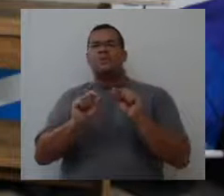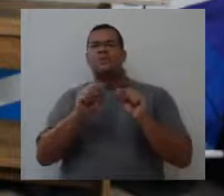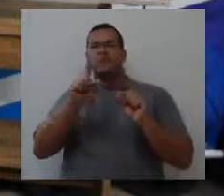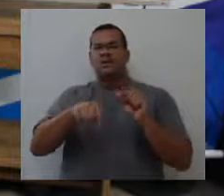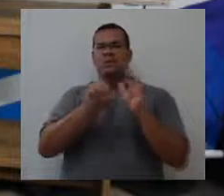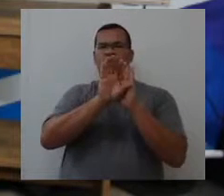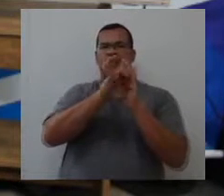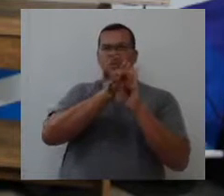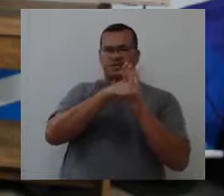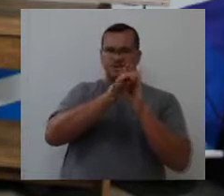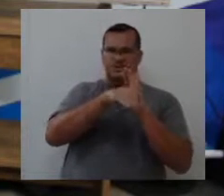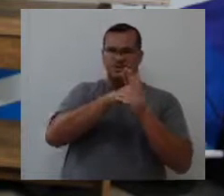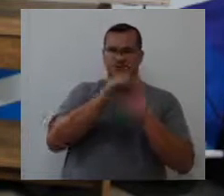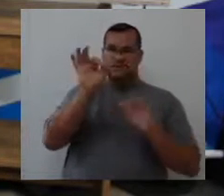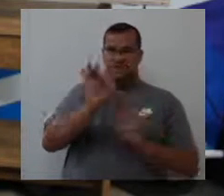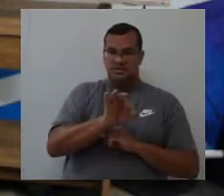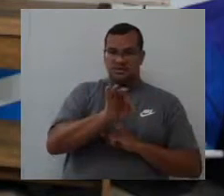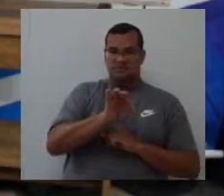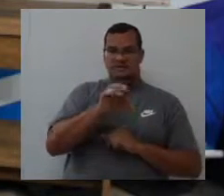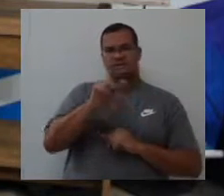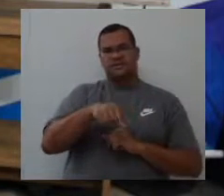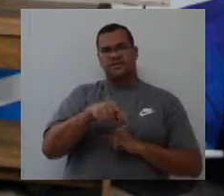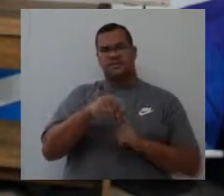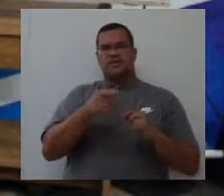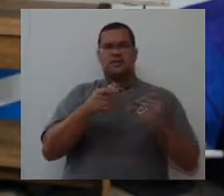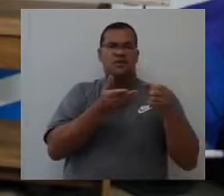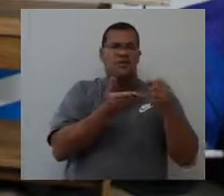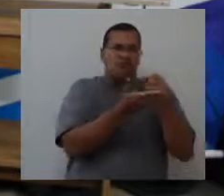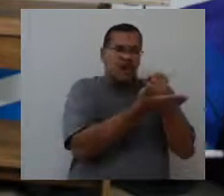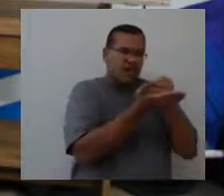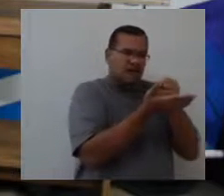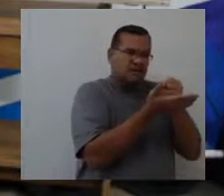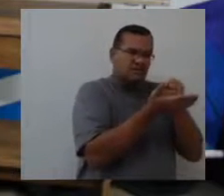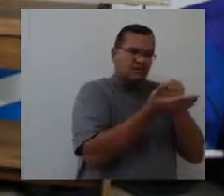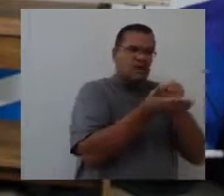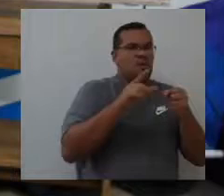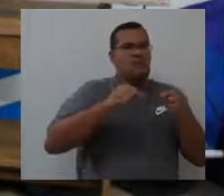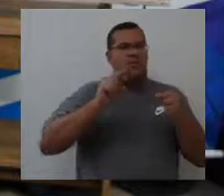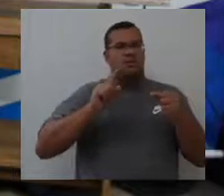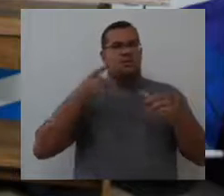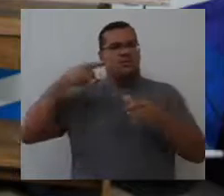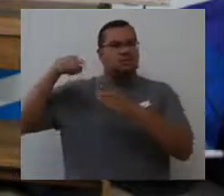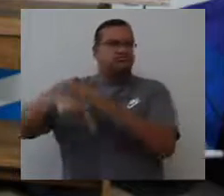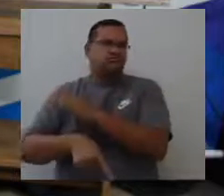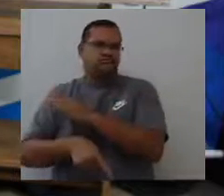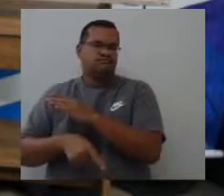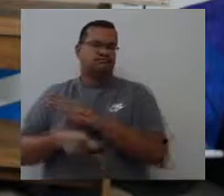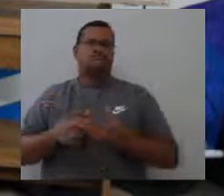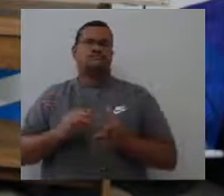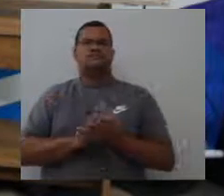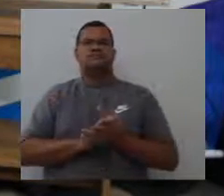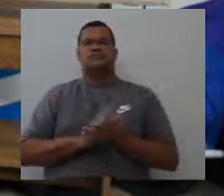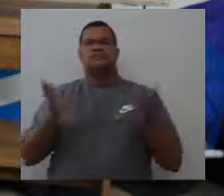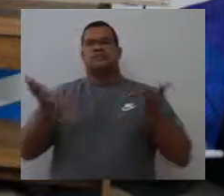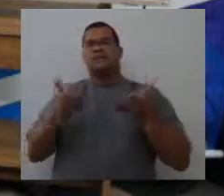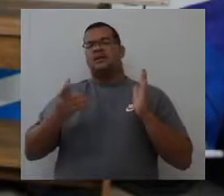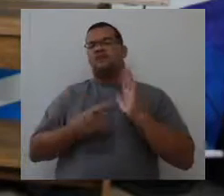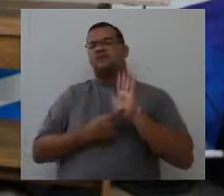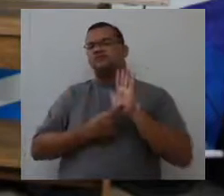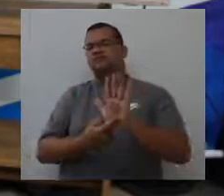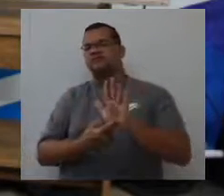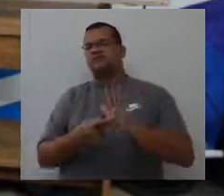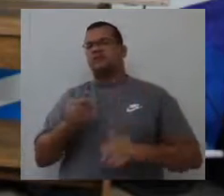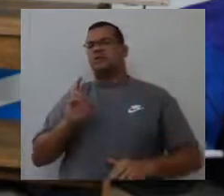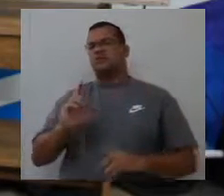seu conceito de porcentagem, do elementar até o mais avançado que a gente puder, tá certo? Aqui, por exemplo, eu vou